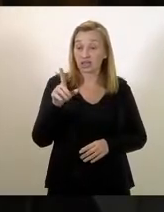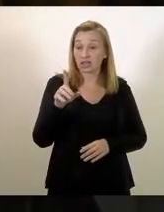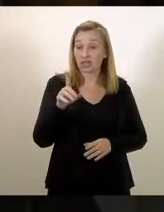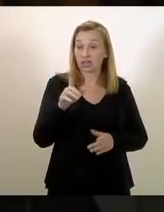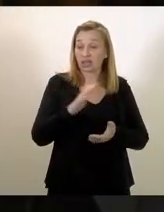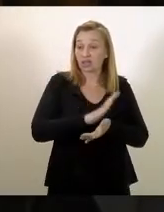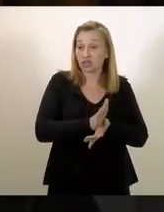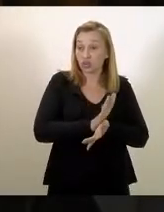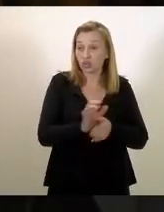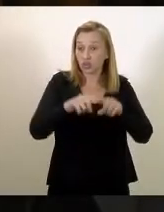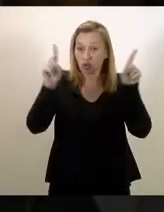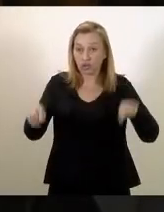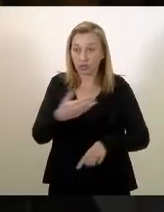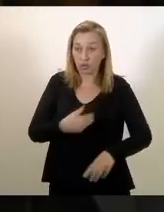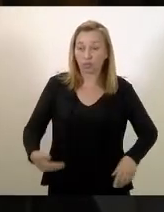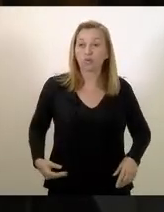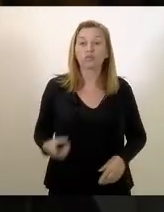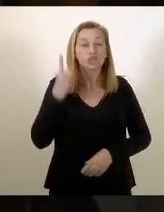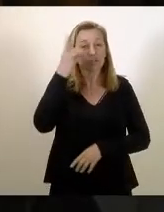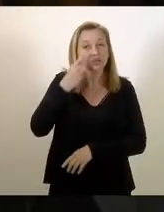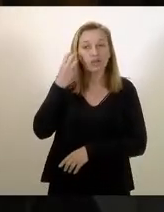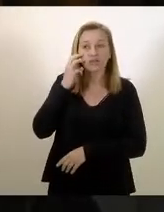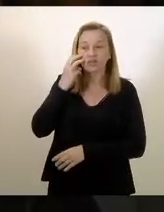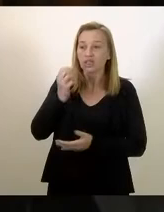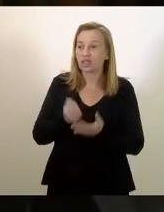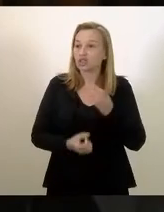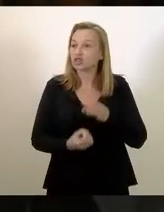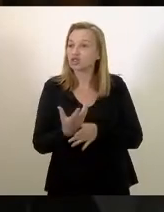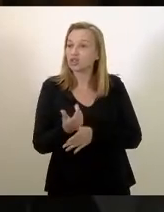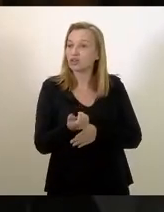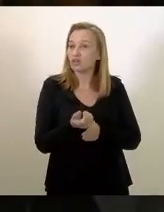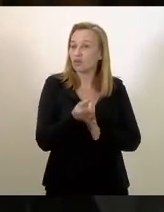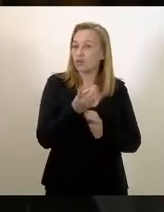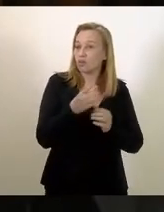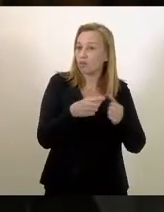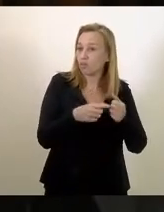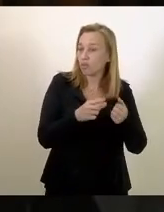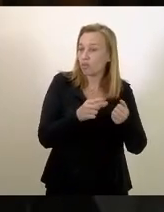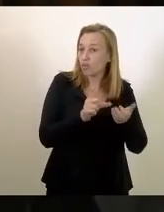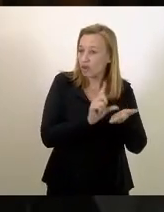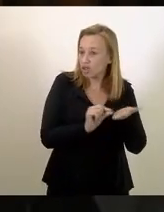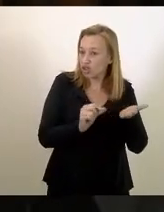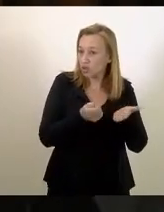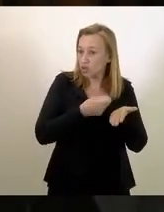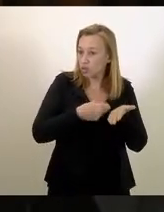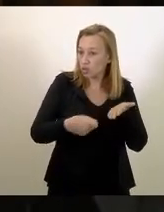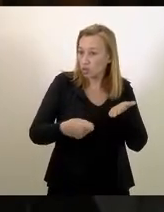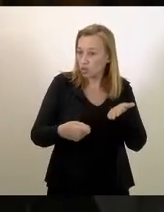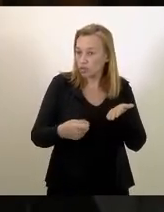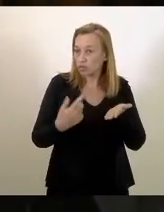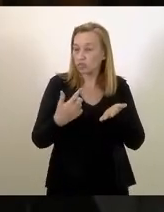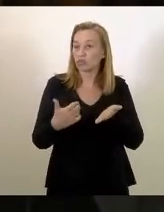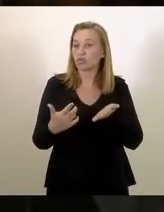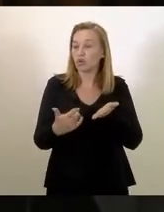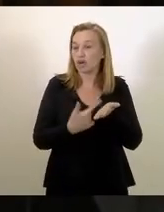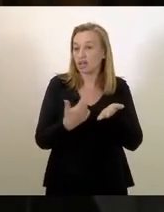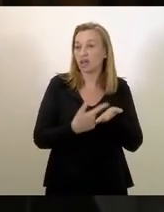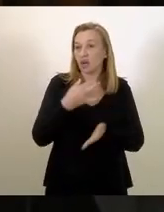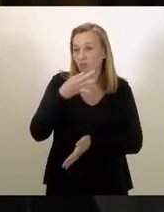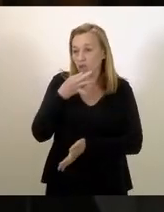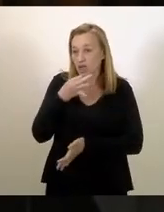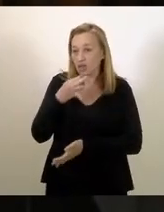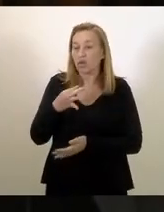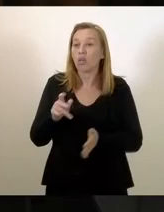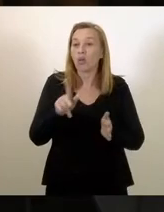escreveu um artigo hoje no caderno opinião sobre a